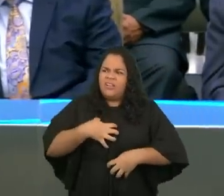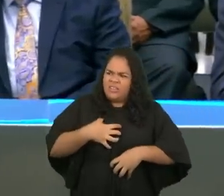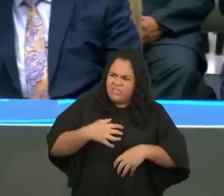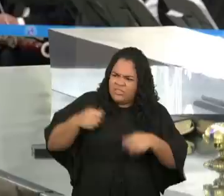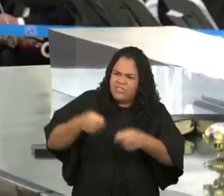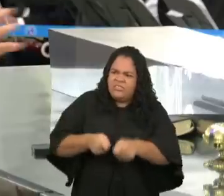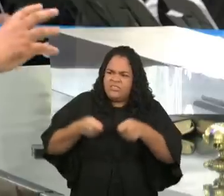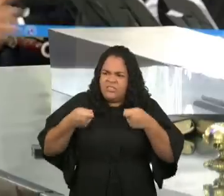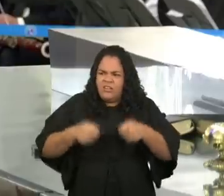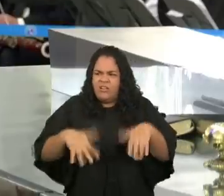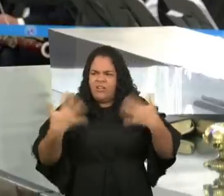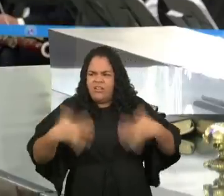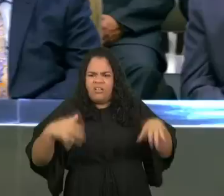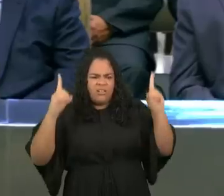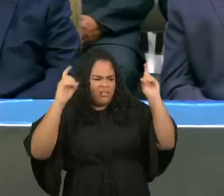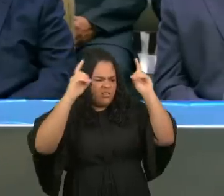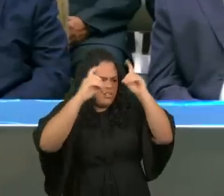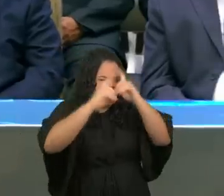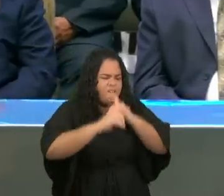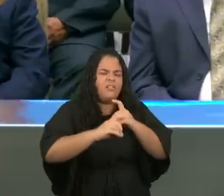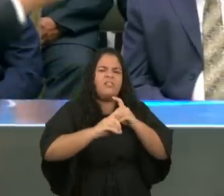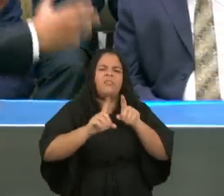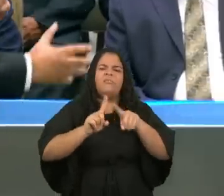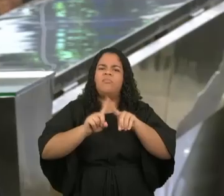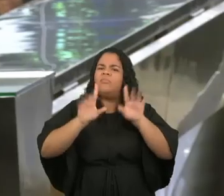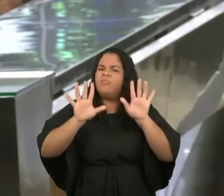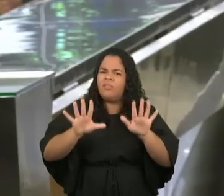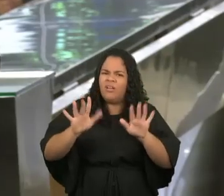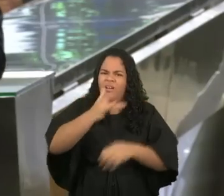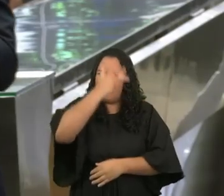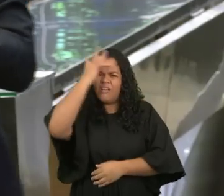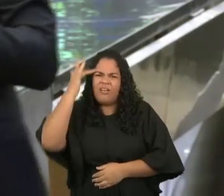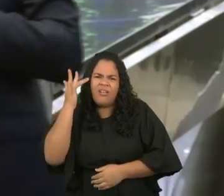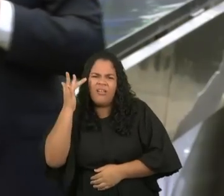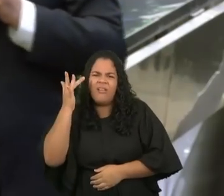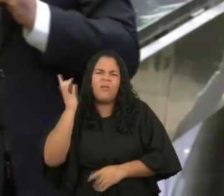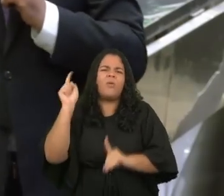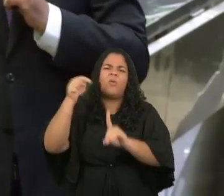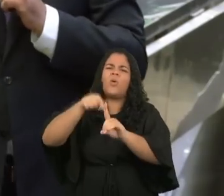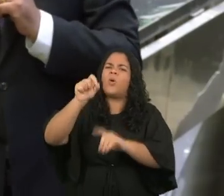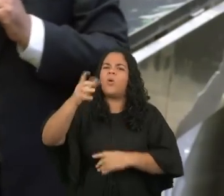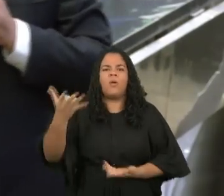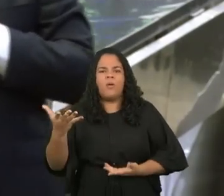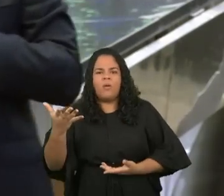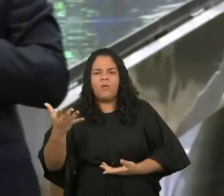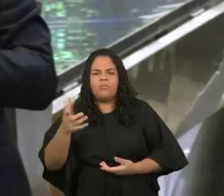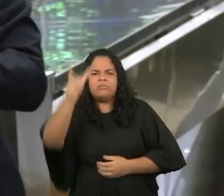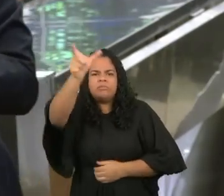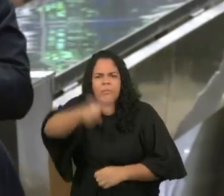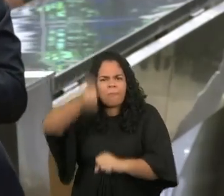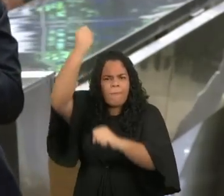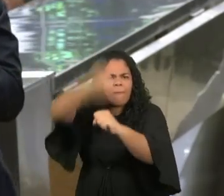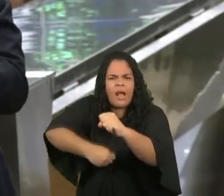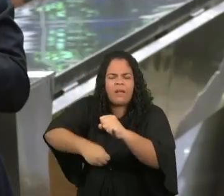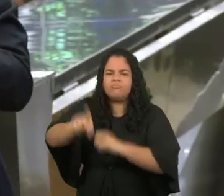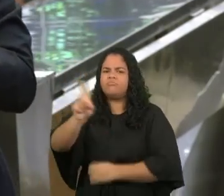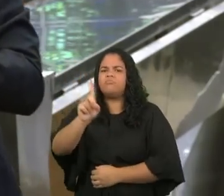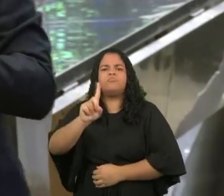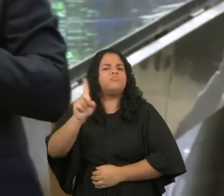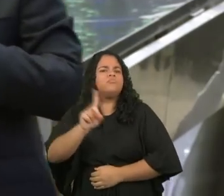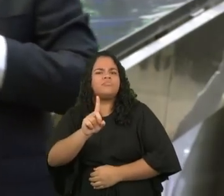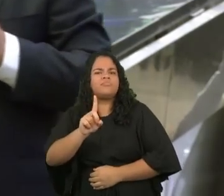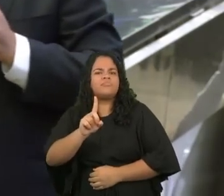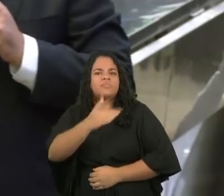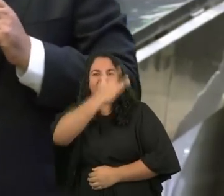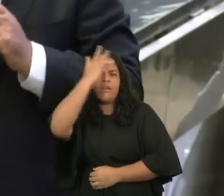batalha não é contra o físico, não é por tortura, mas é deter a tua liberdade de expressão e não